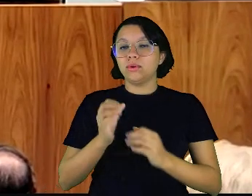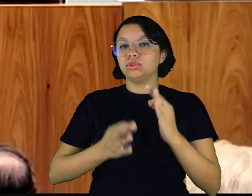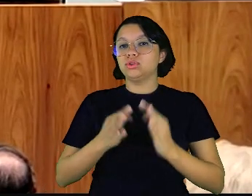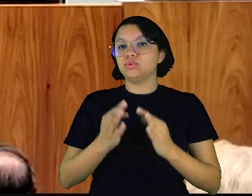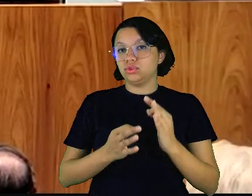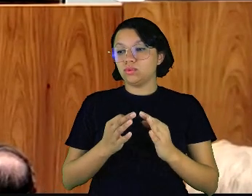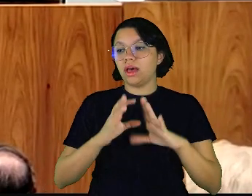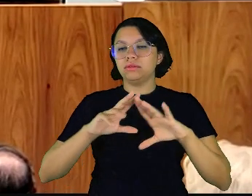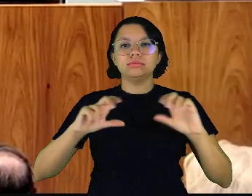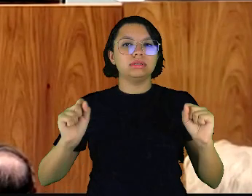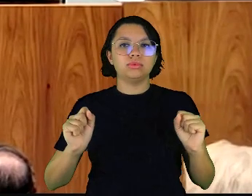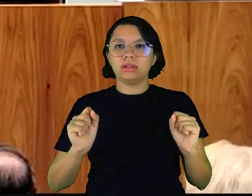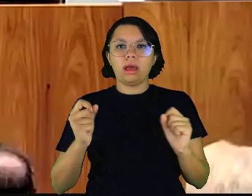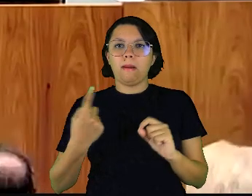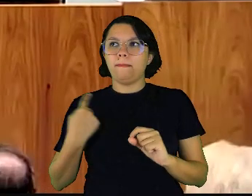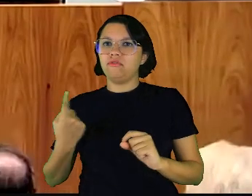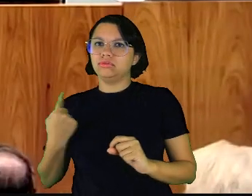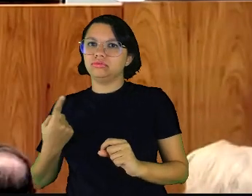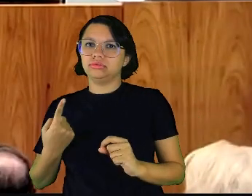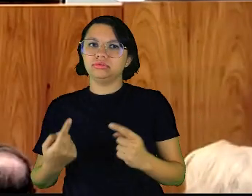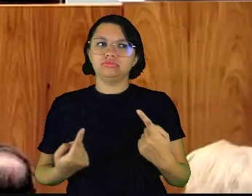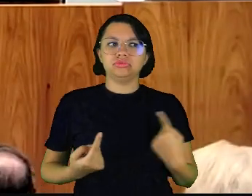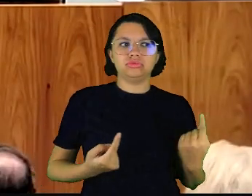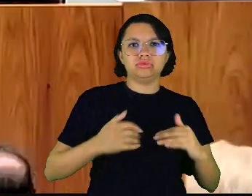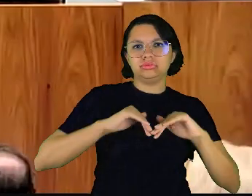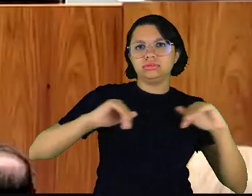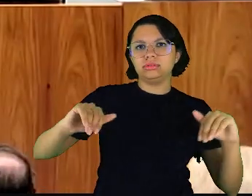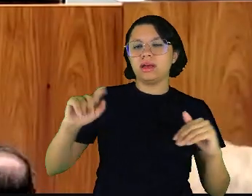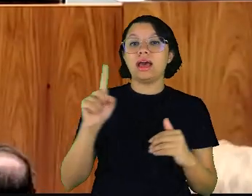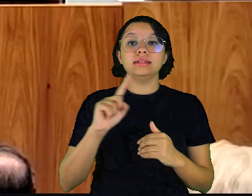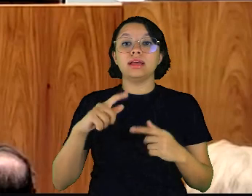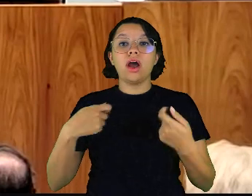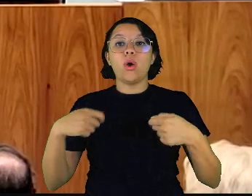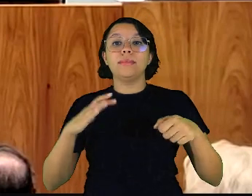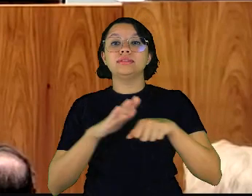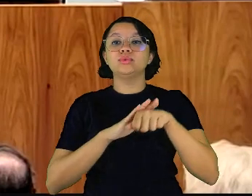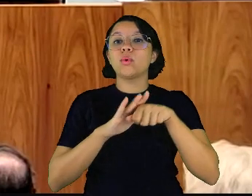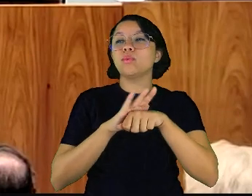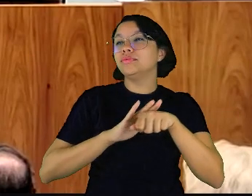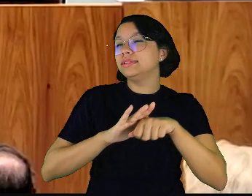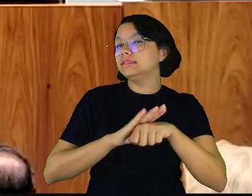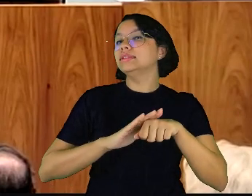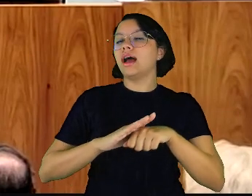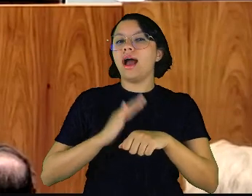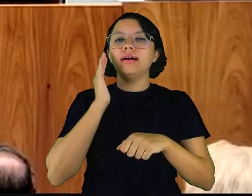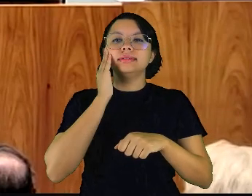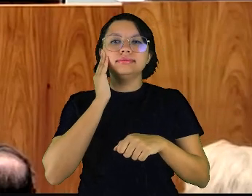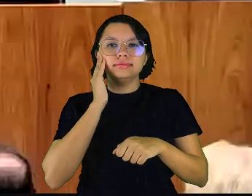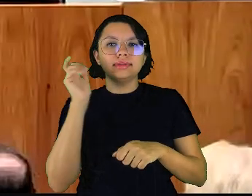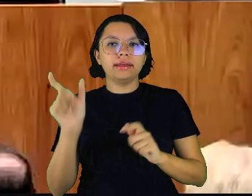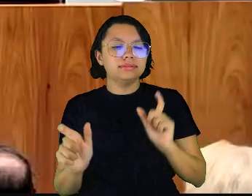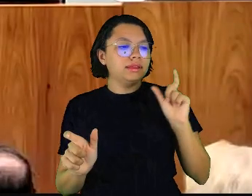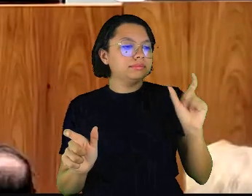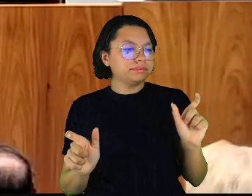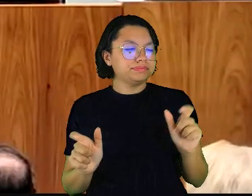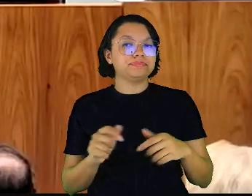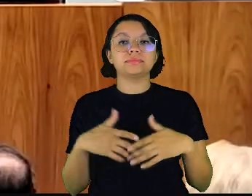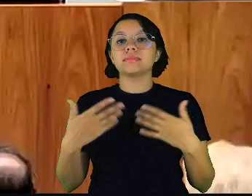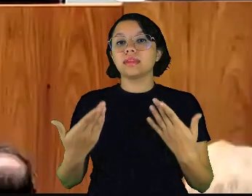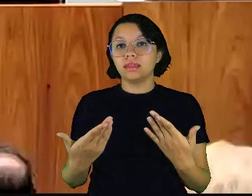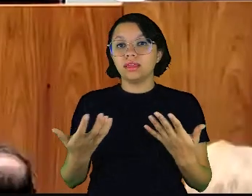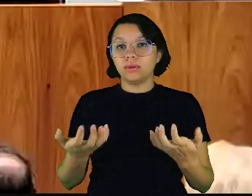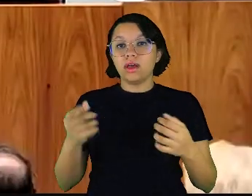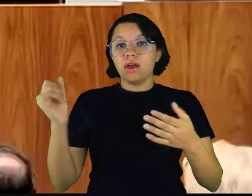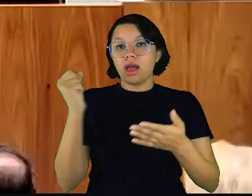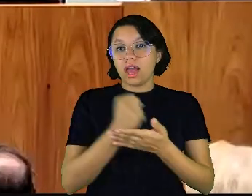tribunais não podem ser ilhas isoladas, nós precisamos dialogar, precisamos nos entender. Então, eu quero